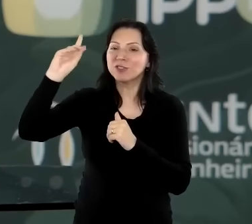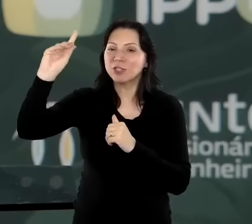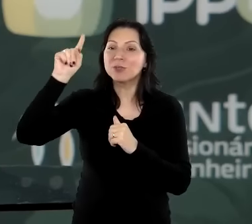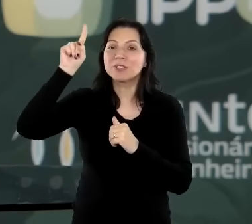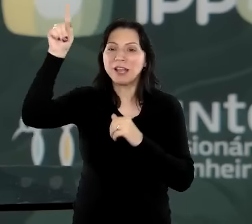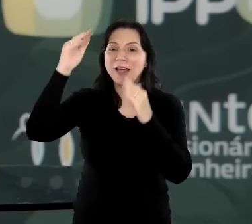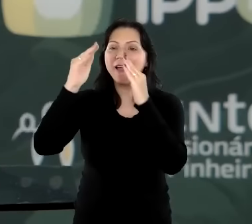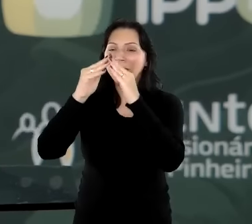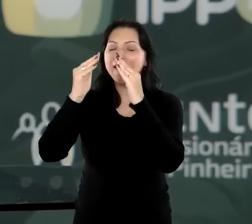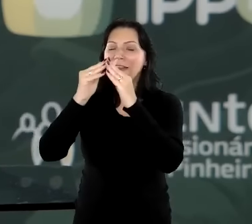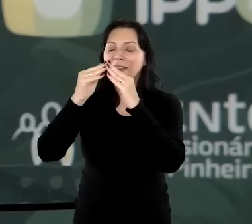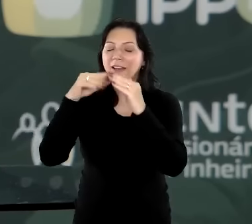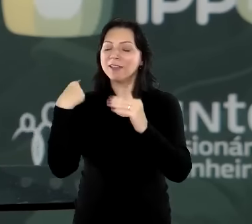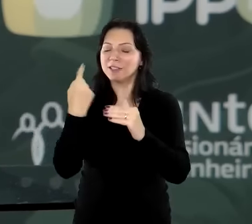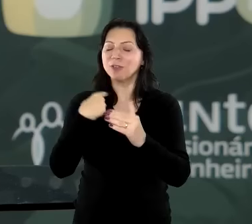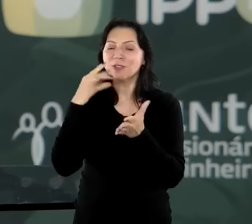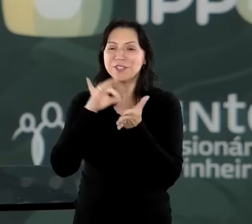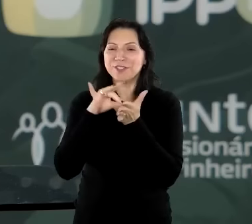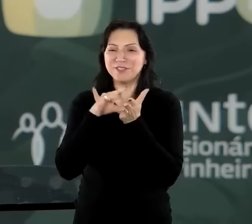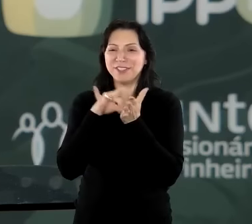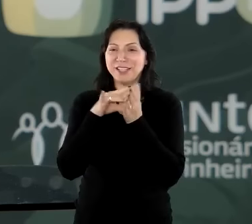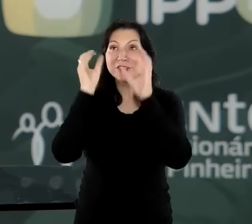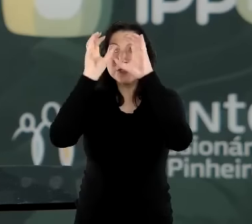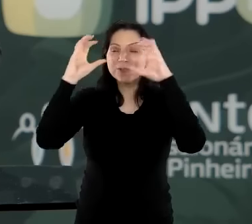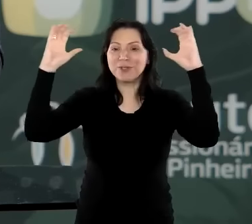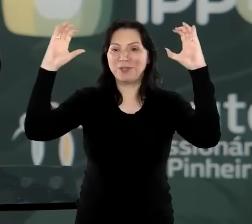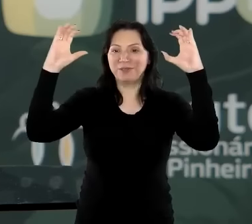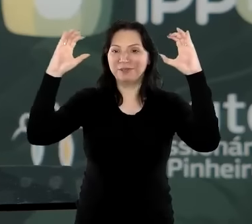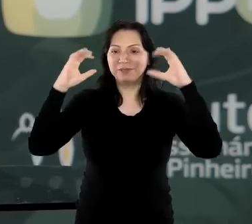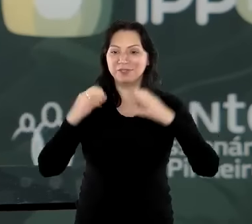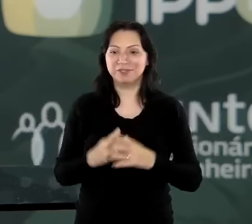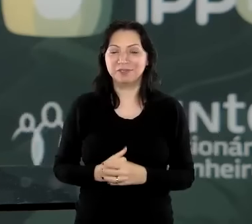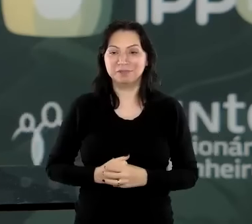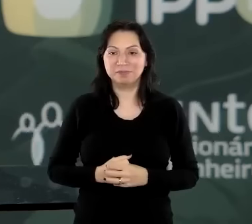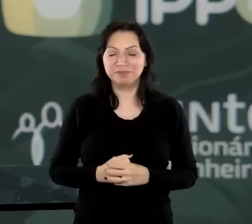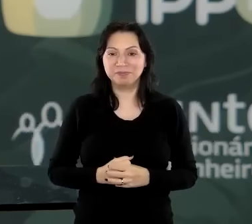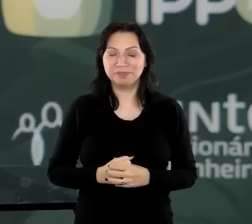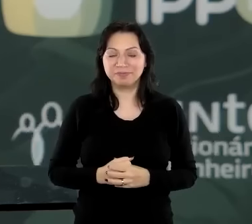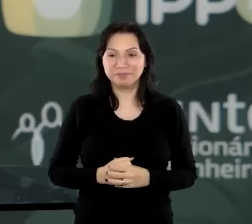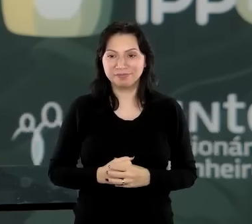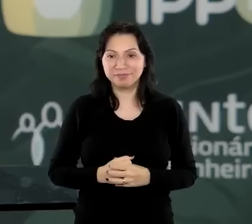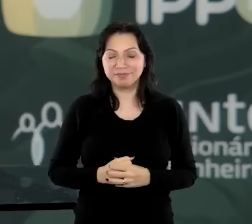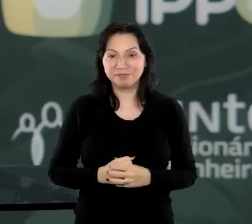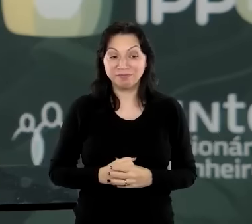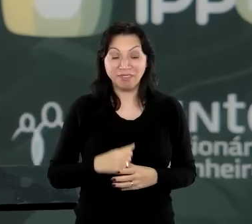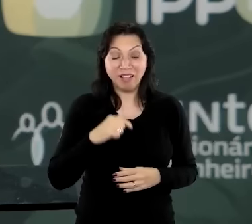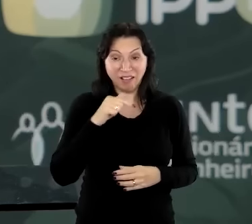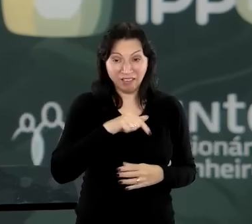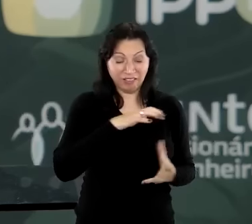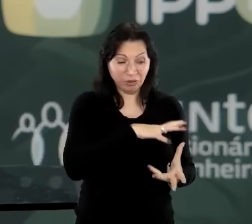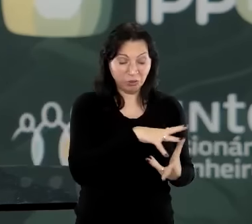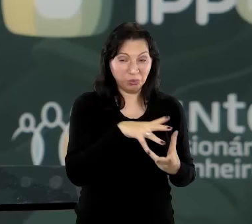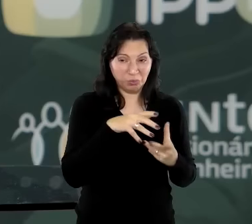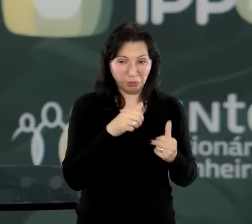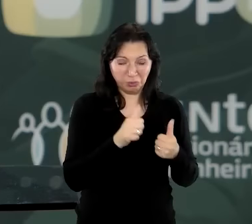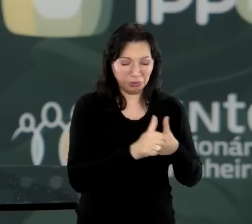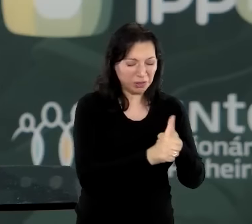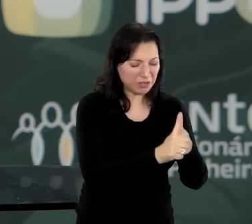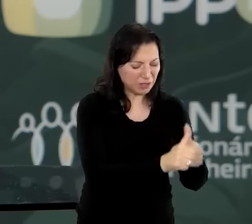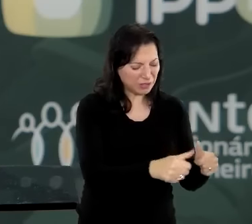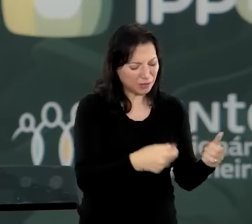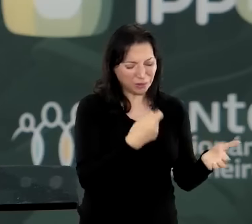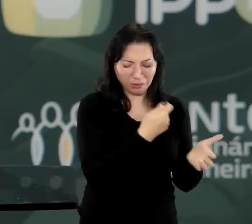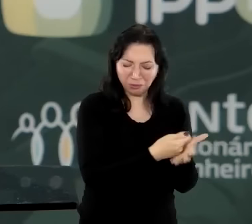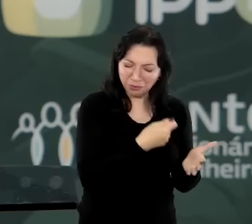lá está a nossa herança. Mas agora, nesse mundo de perseguição e luta, porque esse é o contexto